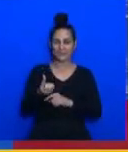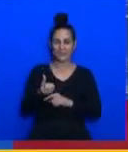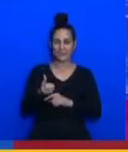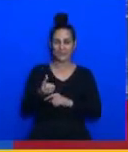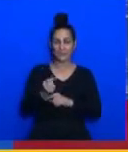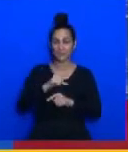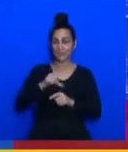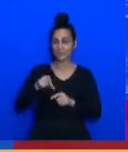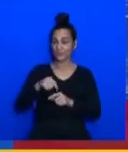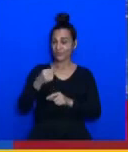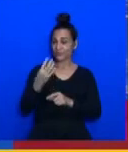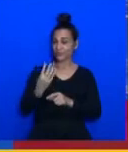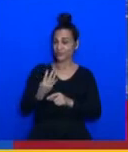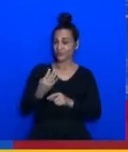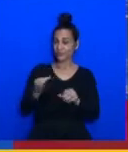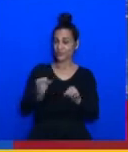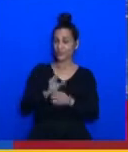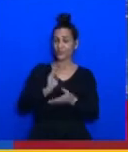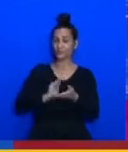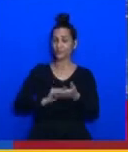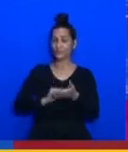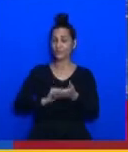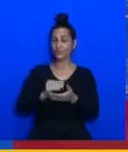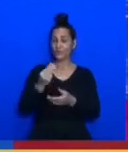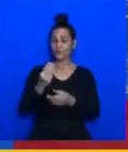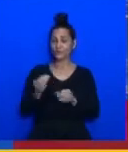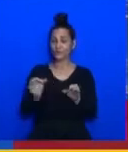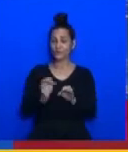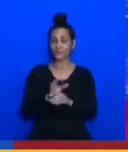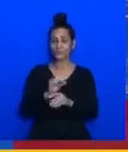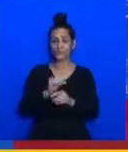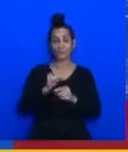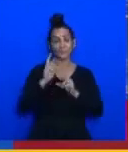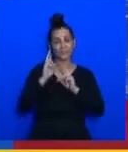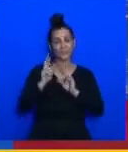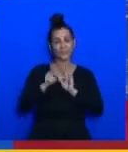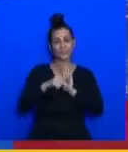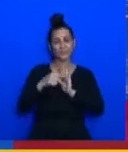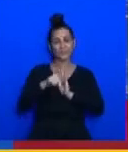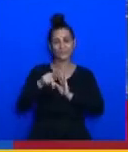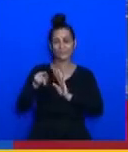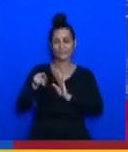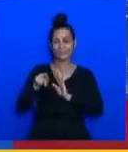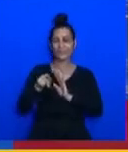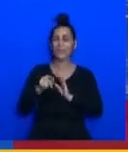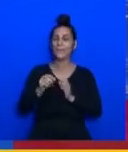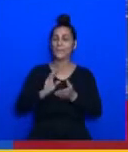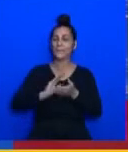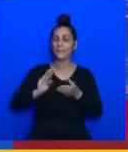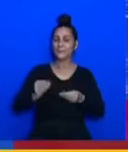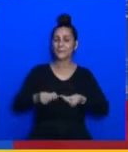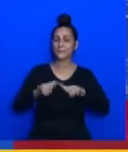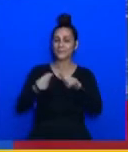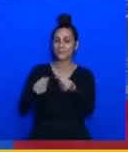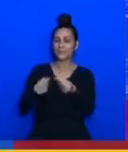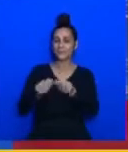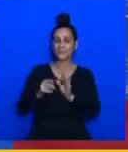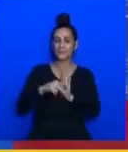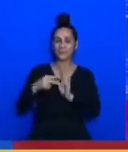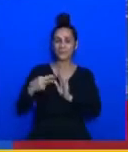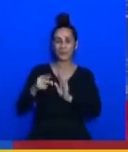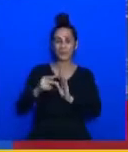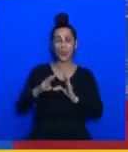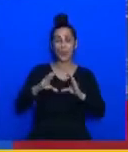26. Foram sorteados 4 números, faltam 3. Estamos na torcida, esse prêmio pode sair para você. Bola